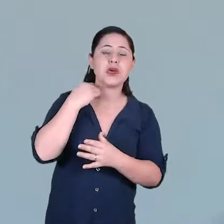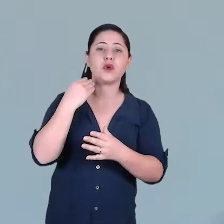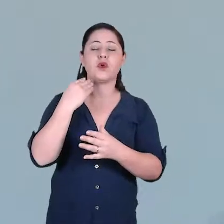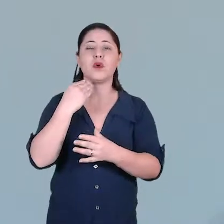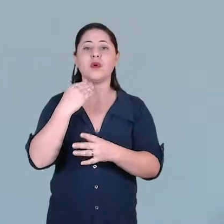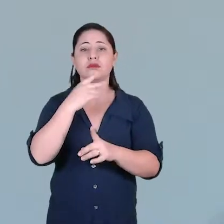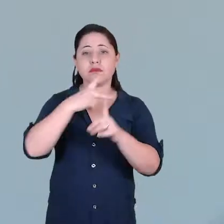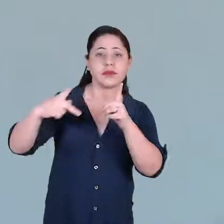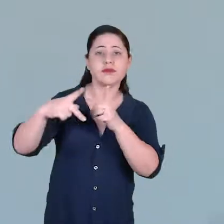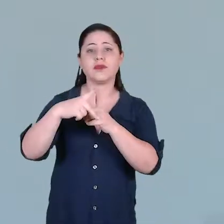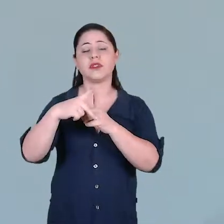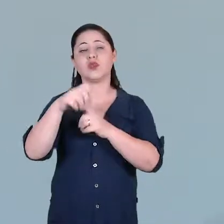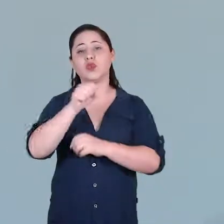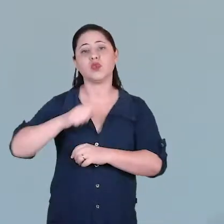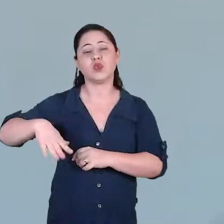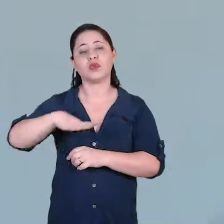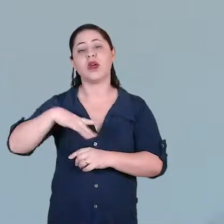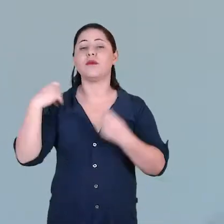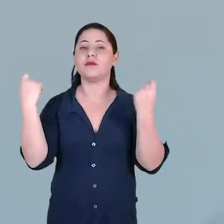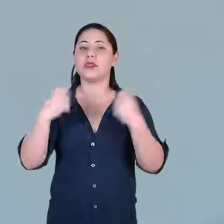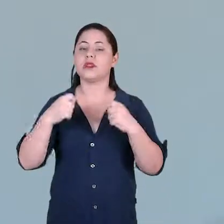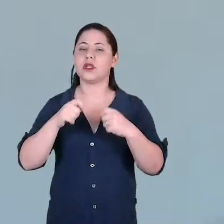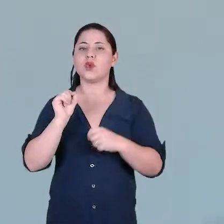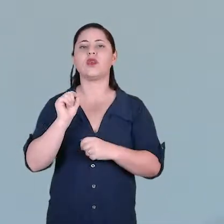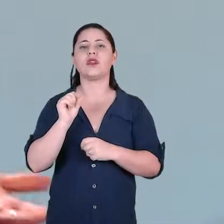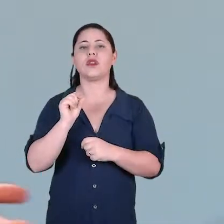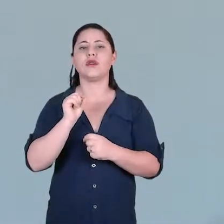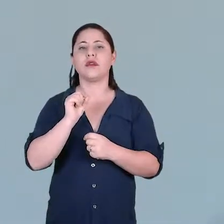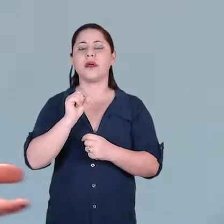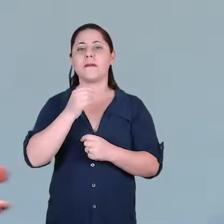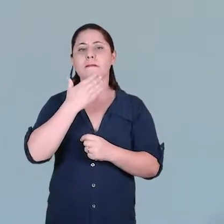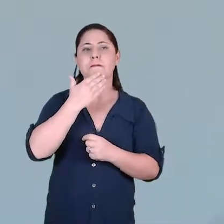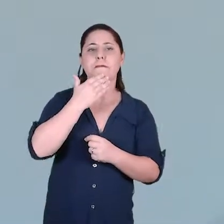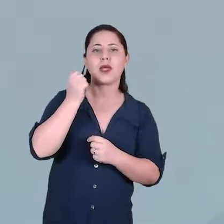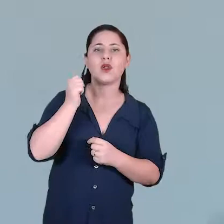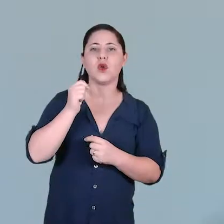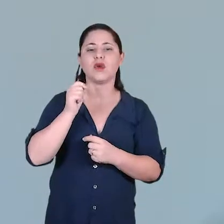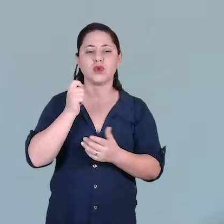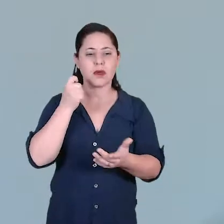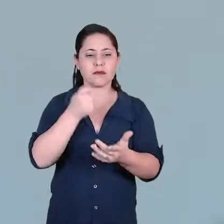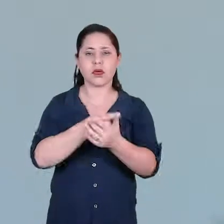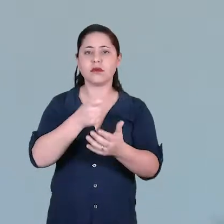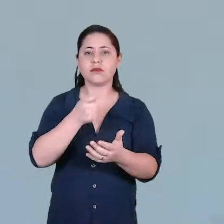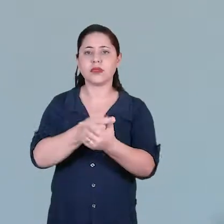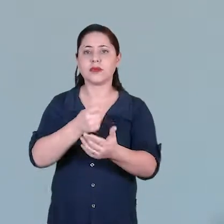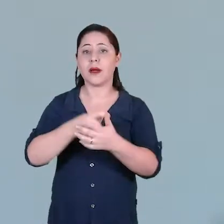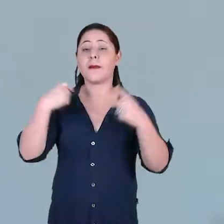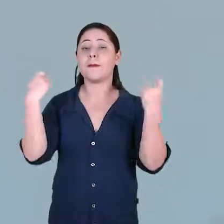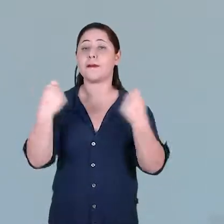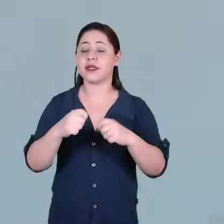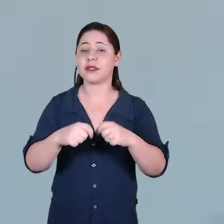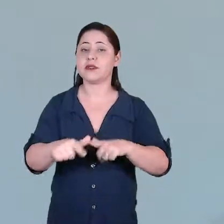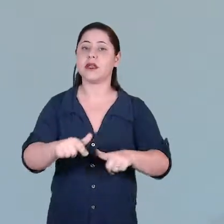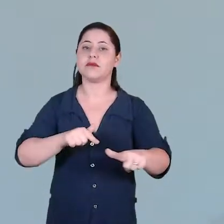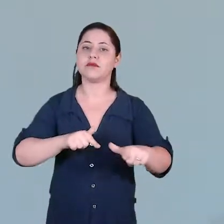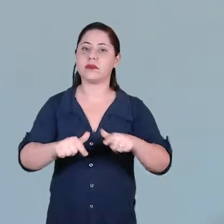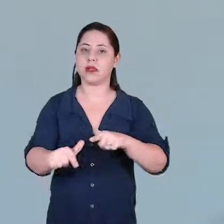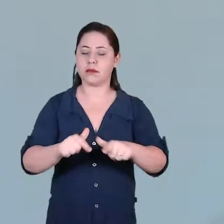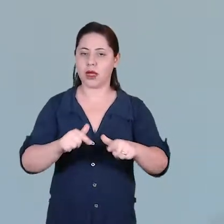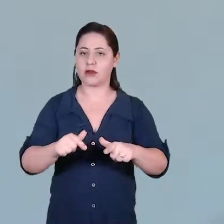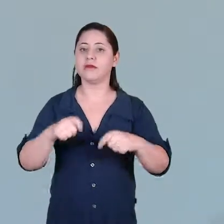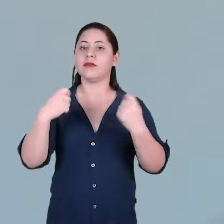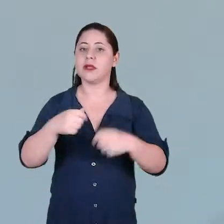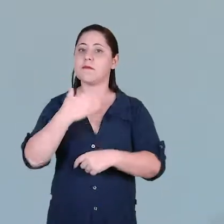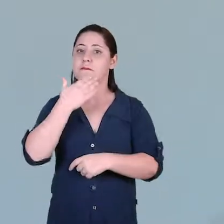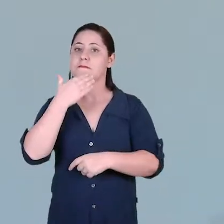Social, é necessário que haja mais custeio. O que é o custeio? Aquilo que o mantém. Para isso, precisa gerar emprego, para isso,